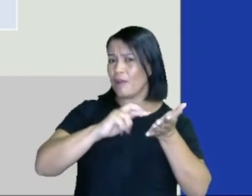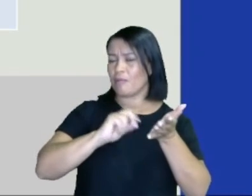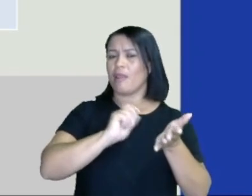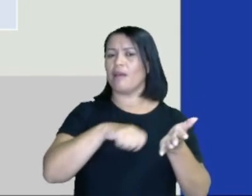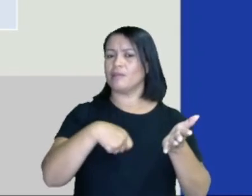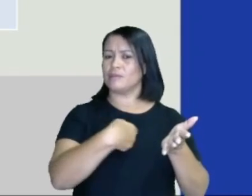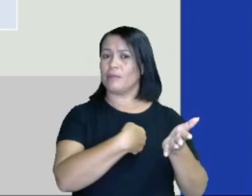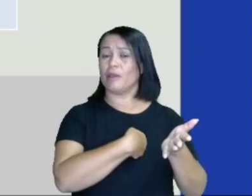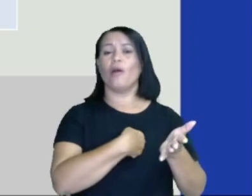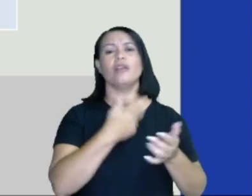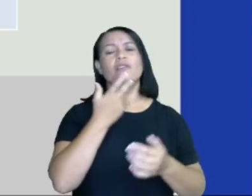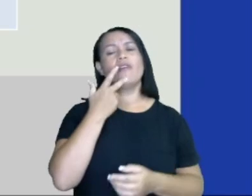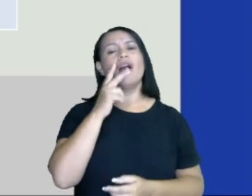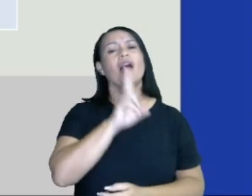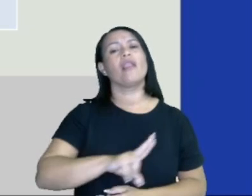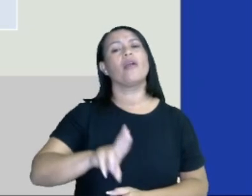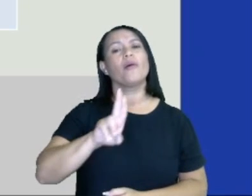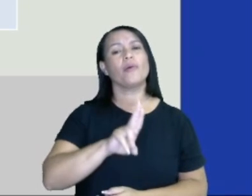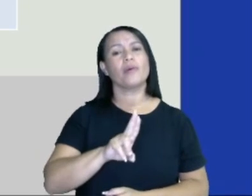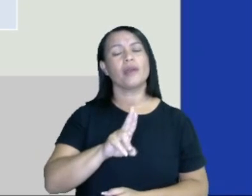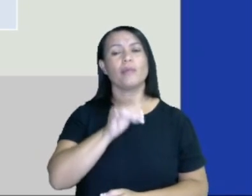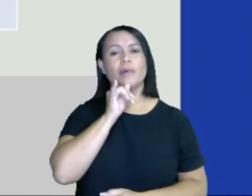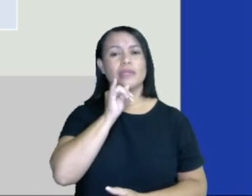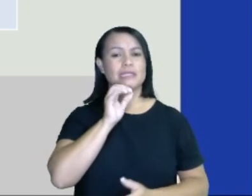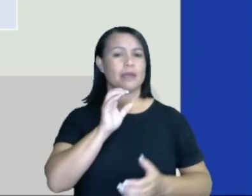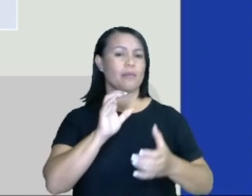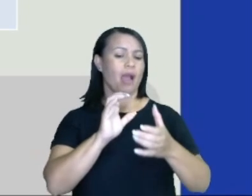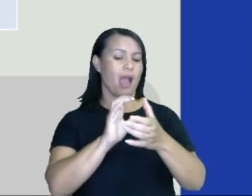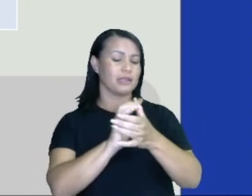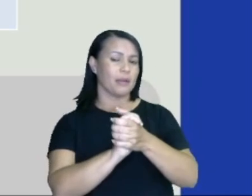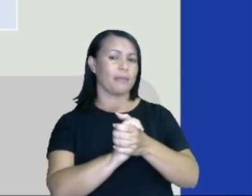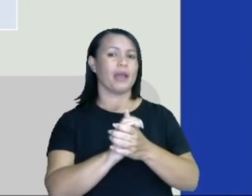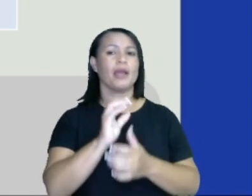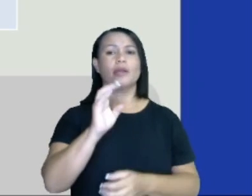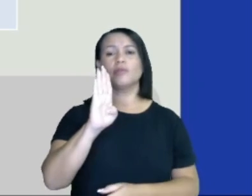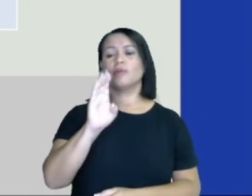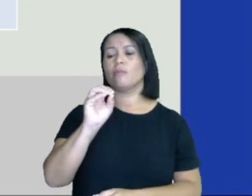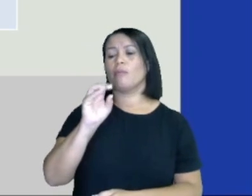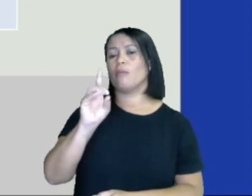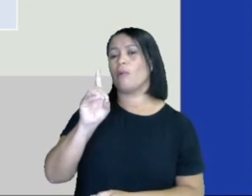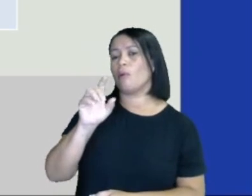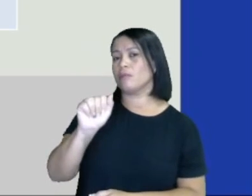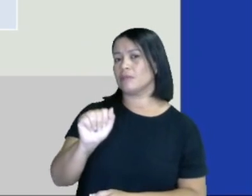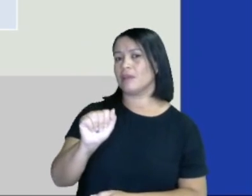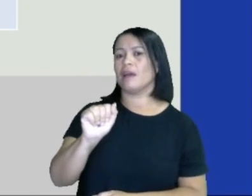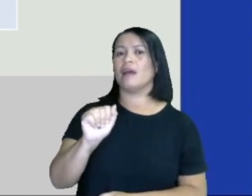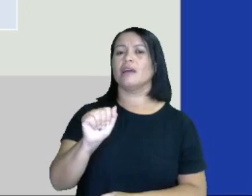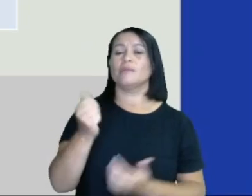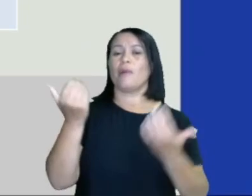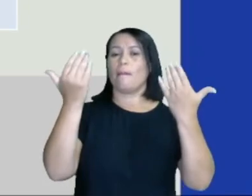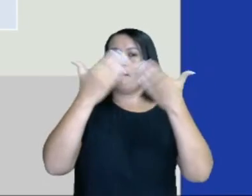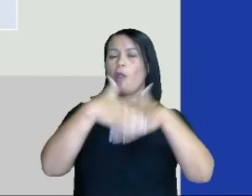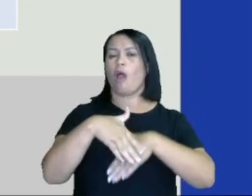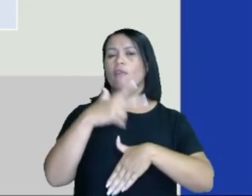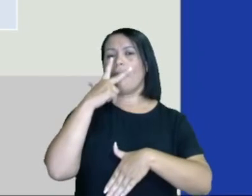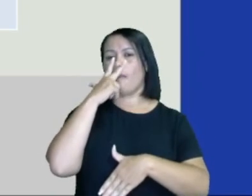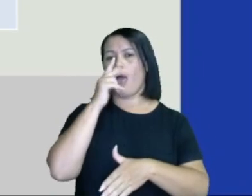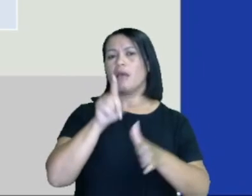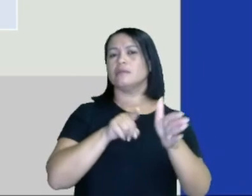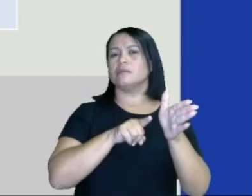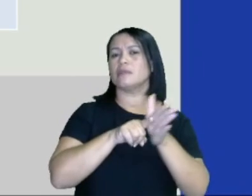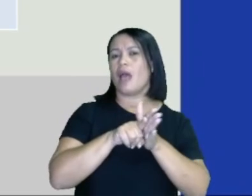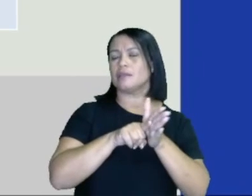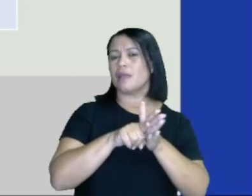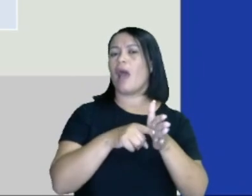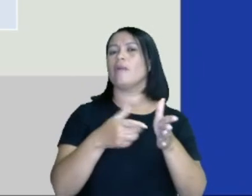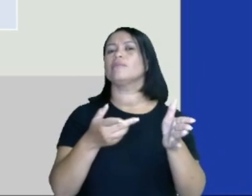a gente chama casamento de boda, a gente chama a prova de exámenes, certo? E